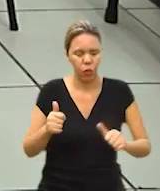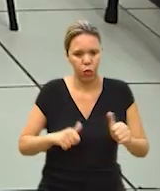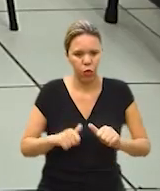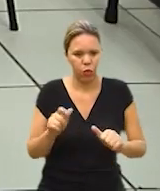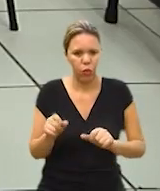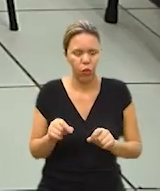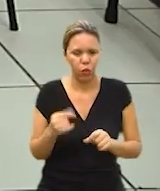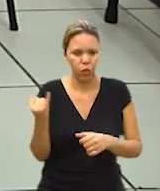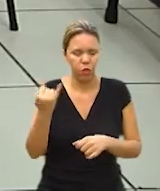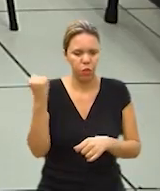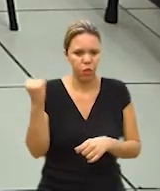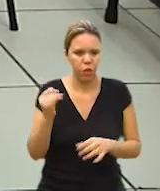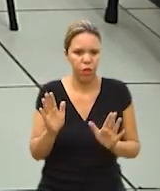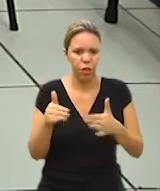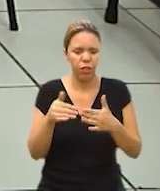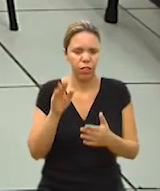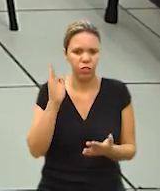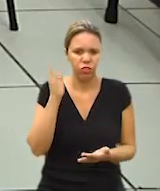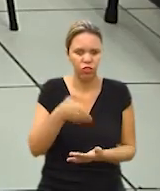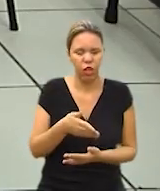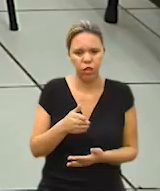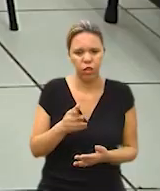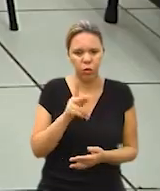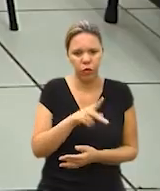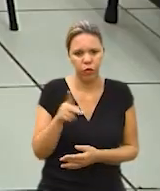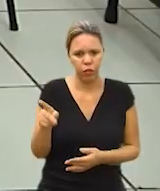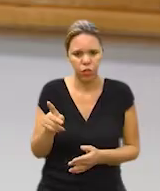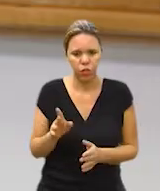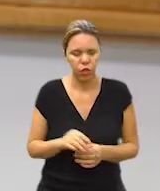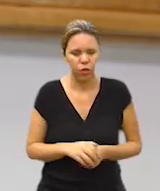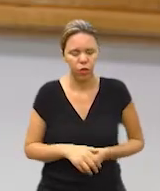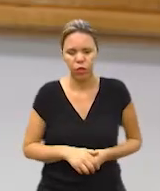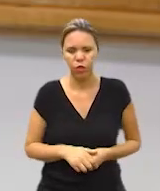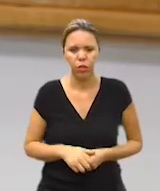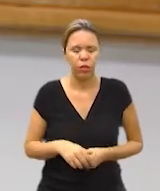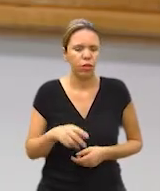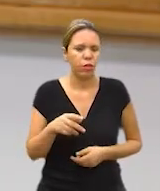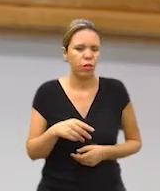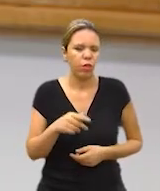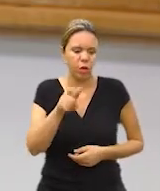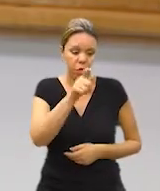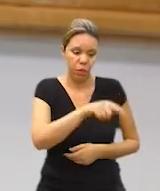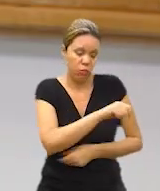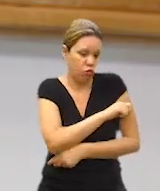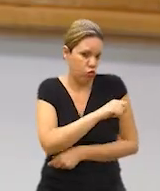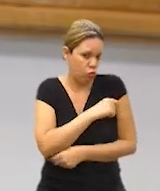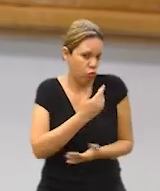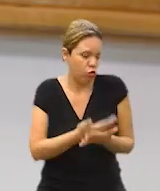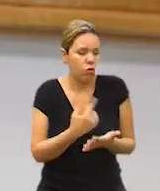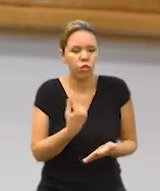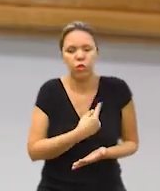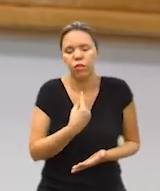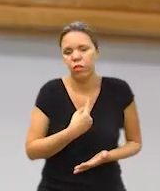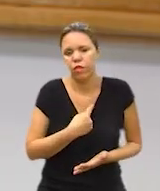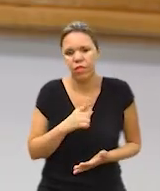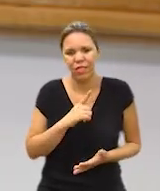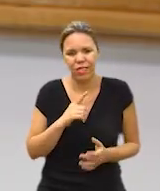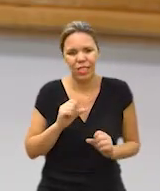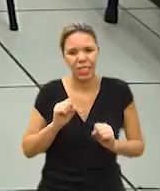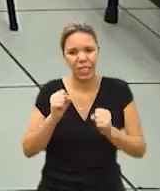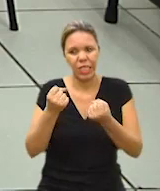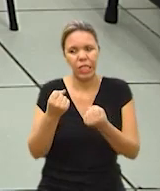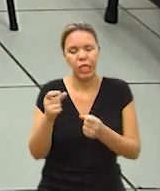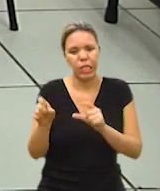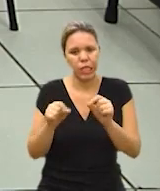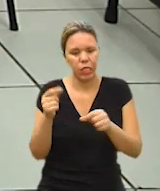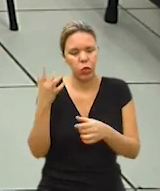mais importante. Já vai ali direto, né? Isso, os professores já vão no foco. E a pessoa que estuda sozinha, ela vai ter que fazer esse